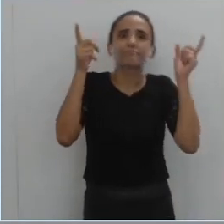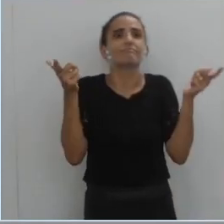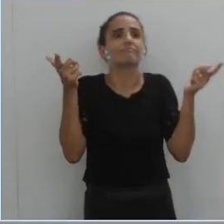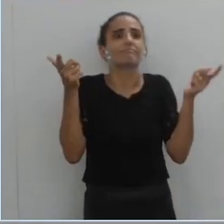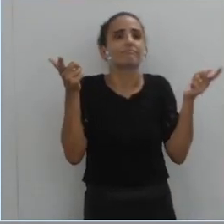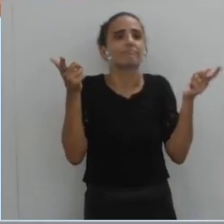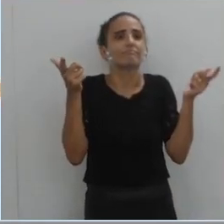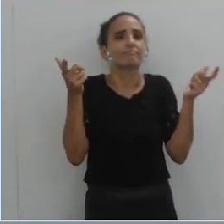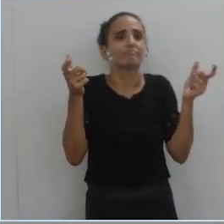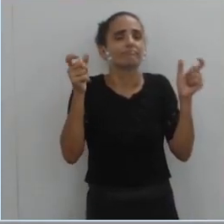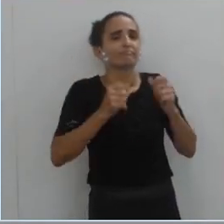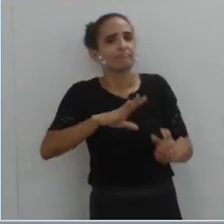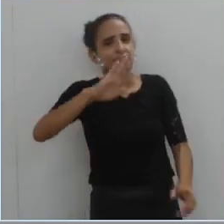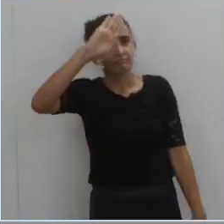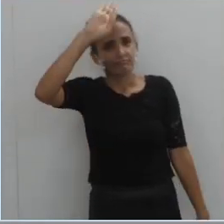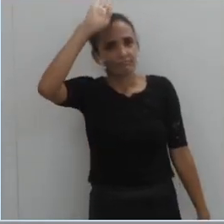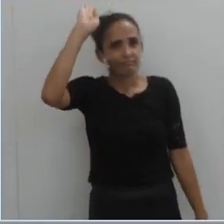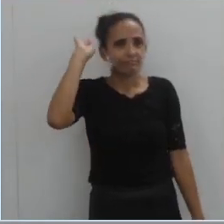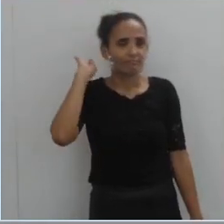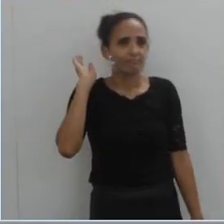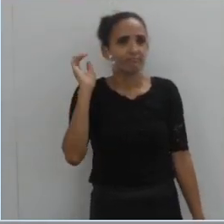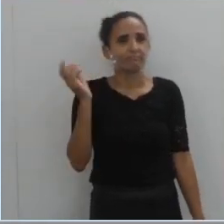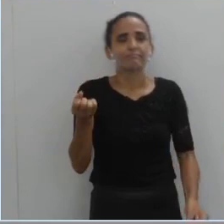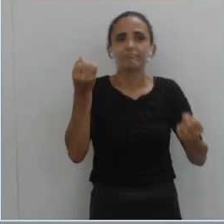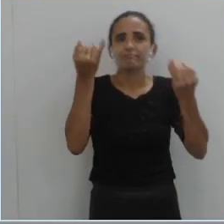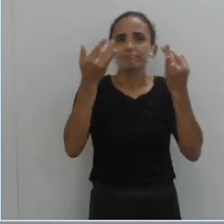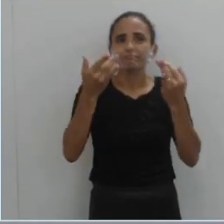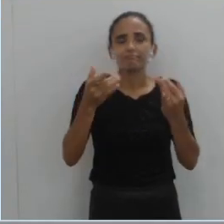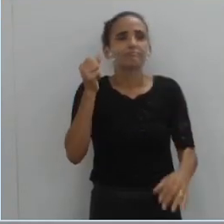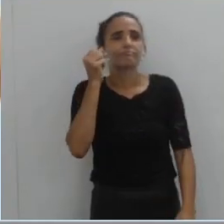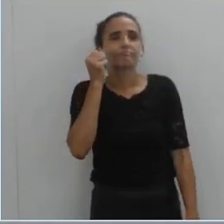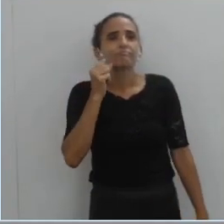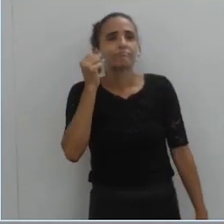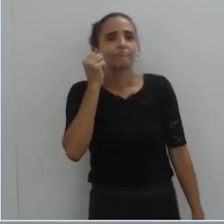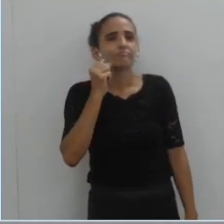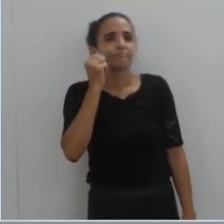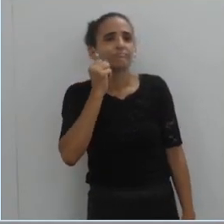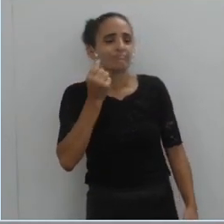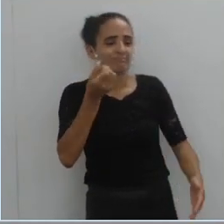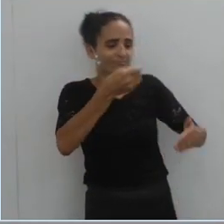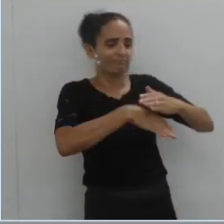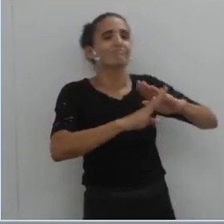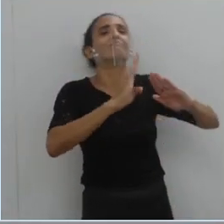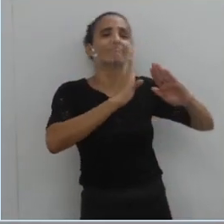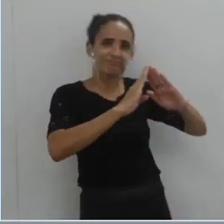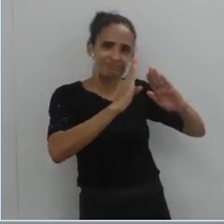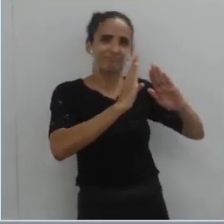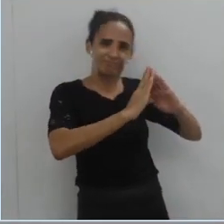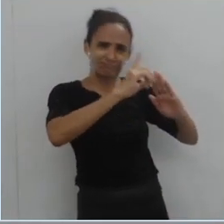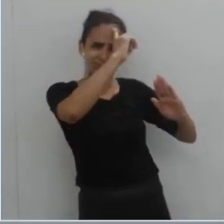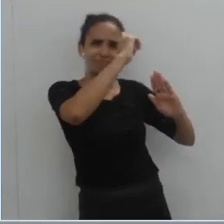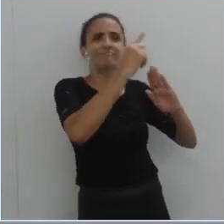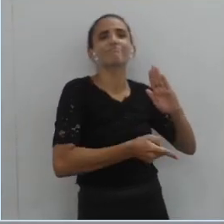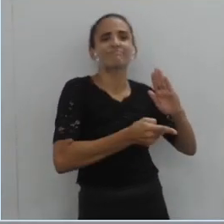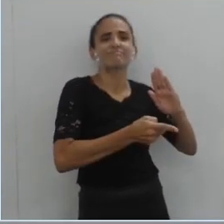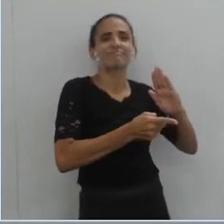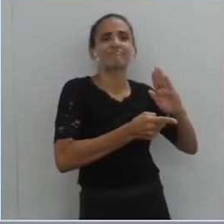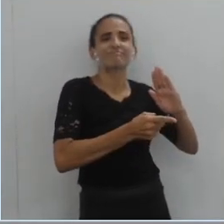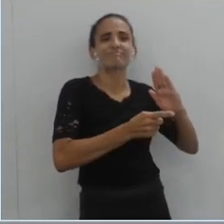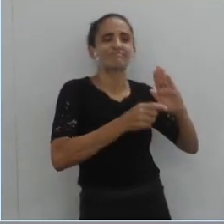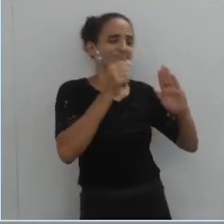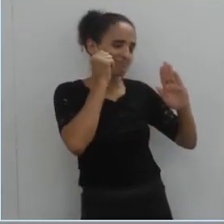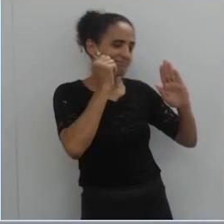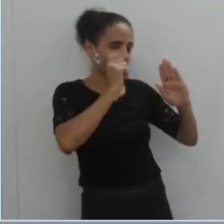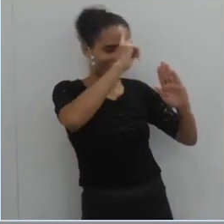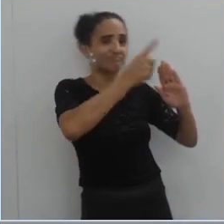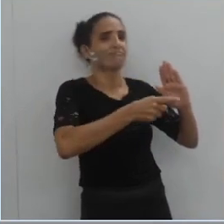O pensamento romano diz o seguinte: a mulher dentro de casa que manda ela. Veja como já mudou, né?